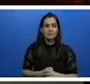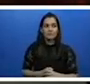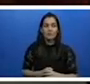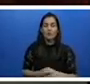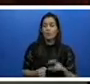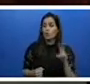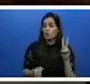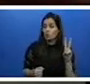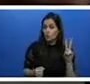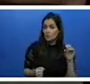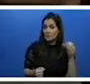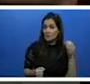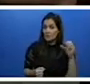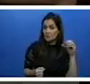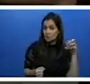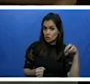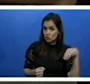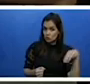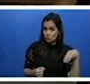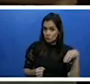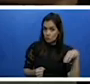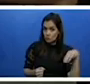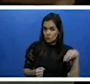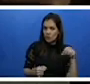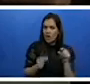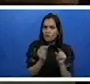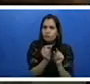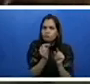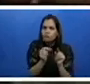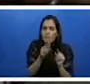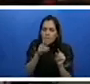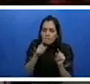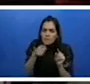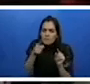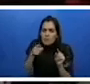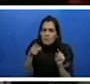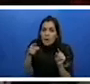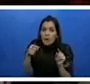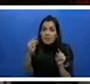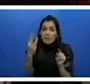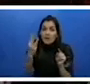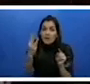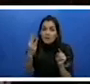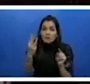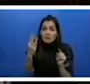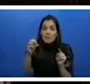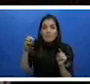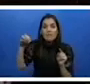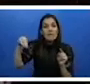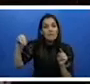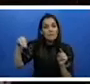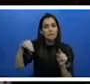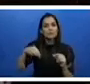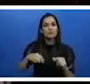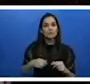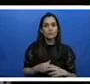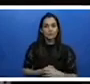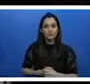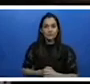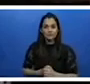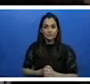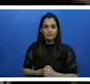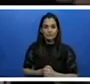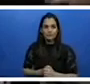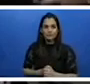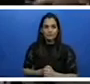centímetros inteiros mais 3 milímetros, ou 2,3